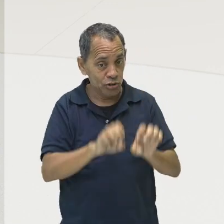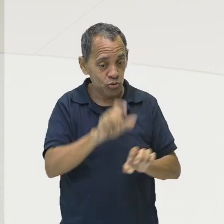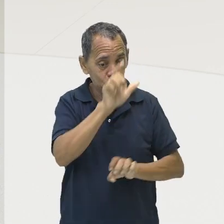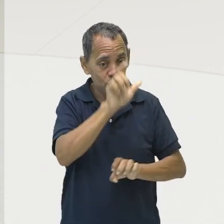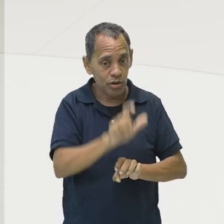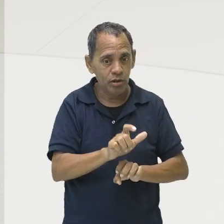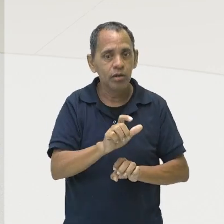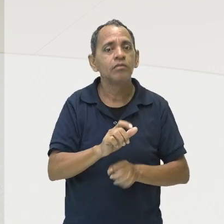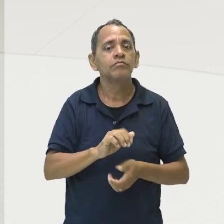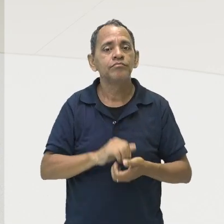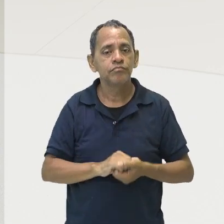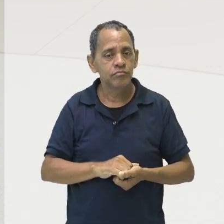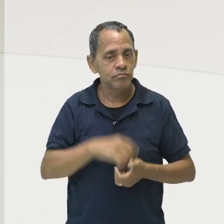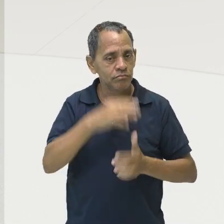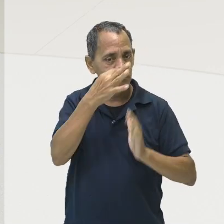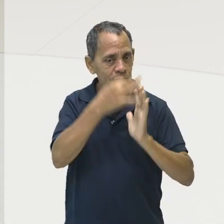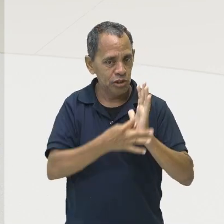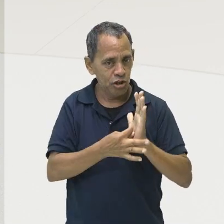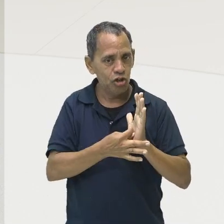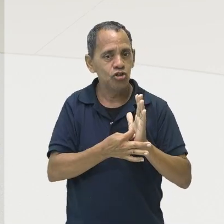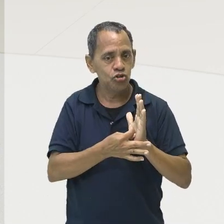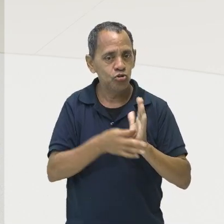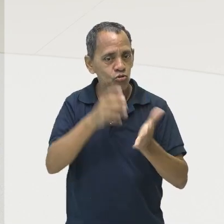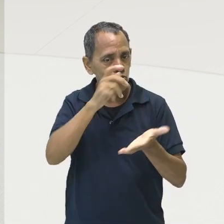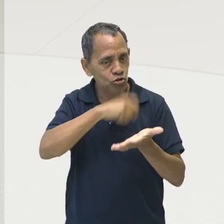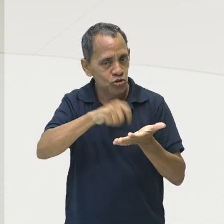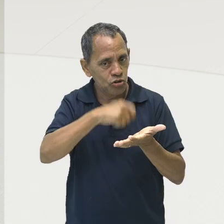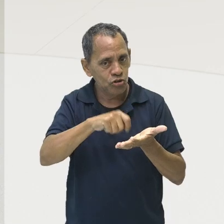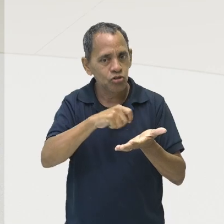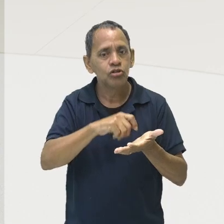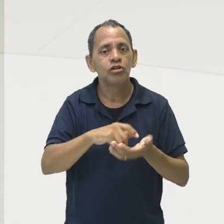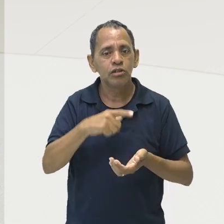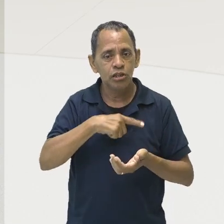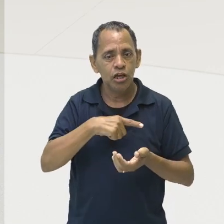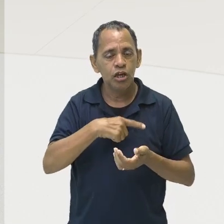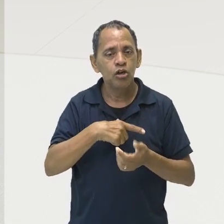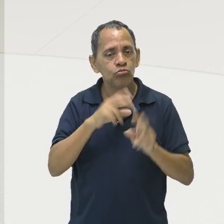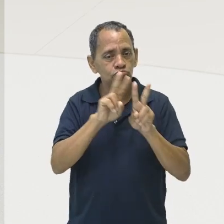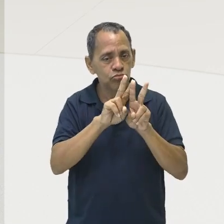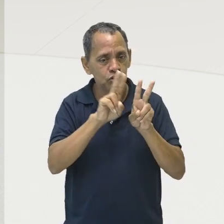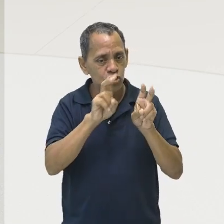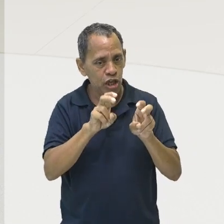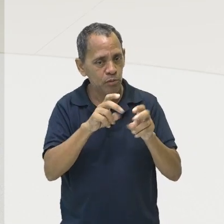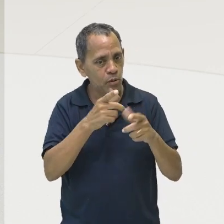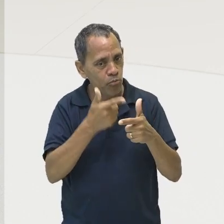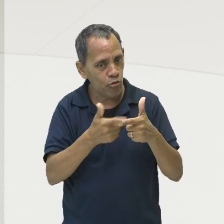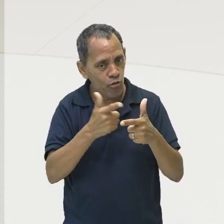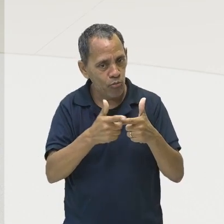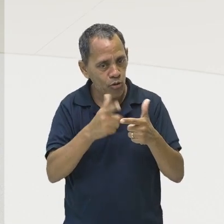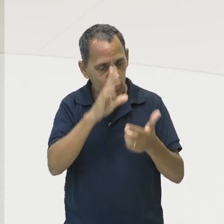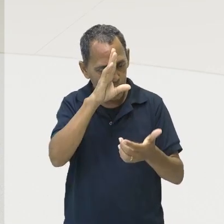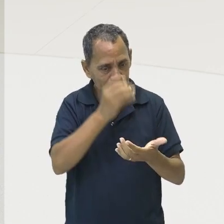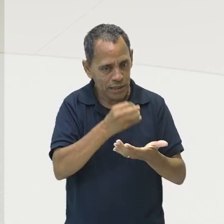Introdução, desenvolvimento e conclusão. Na introdução, eu tenho um tema, um problema e uma